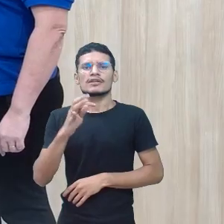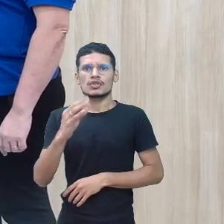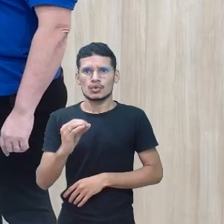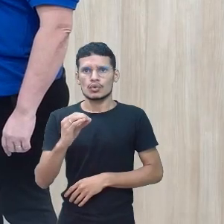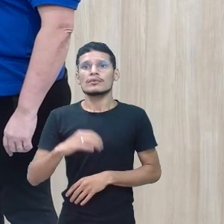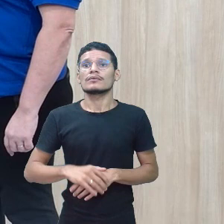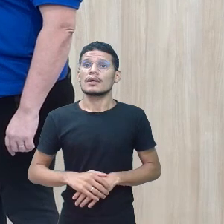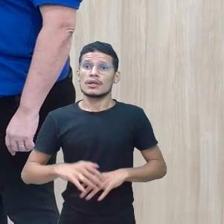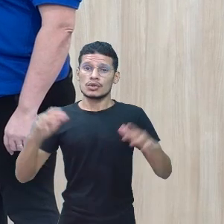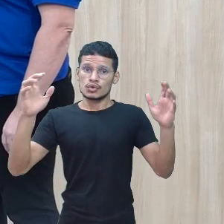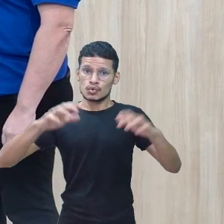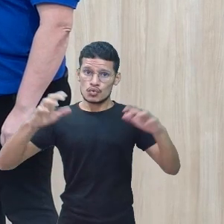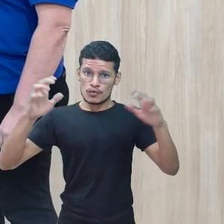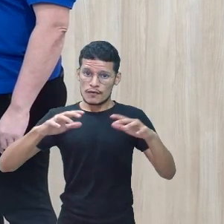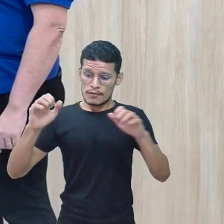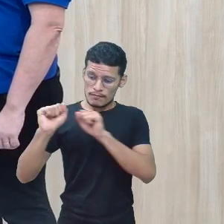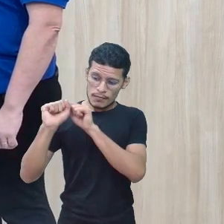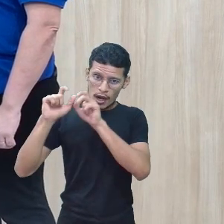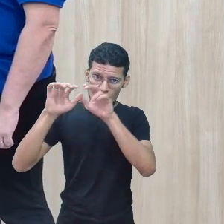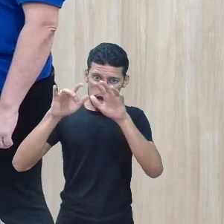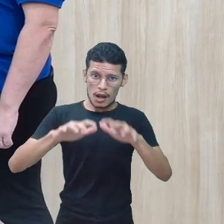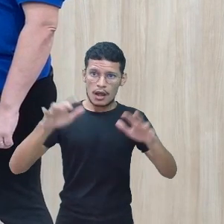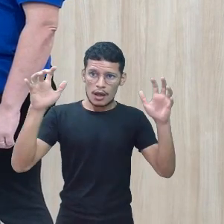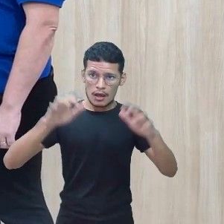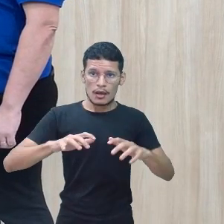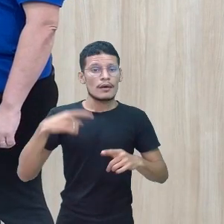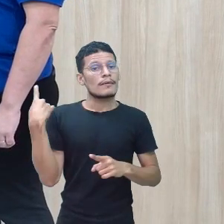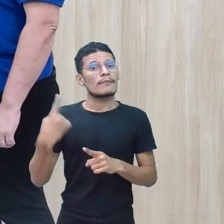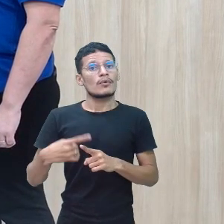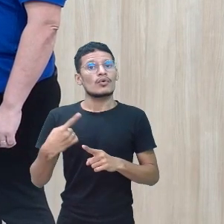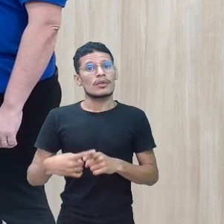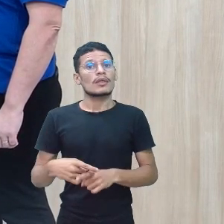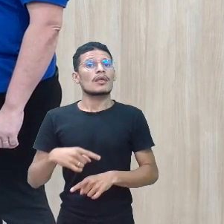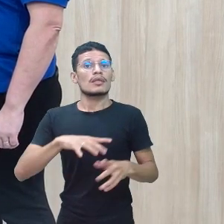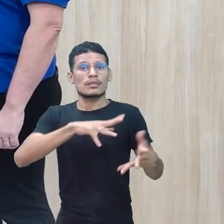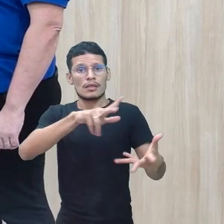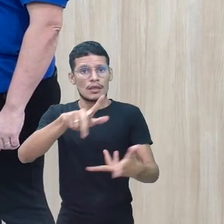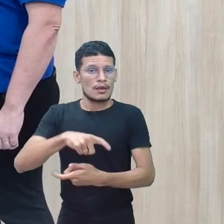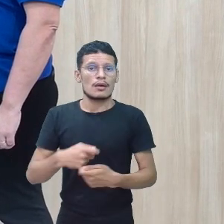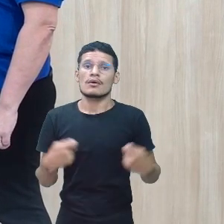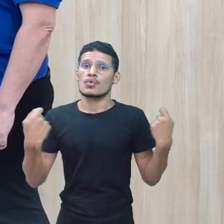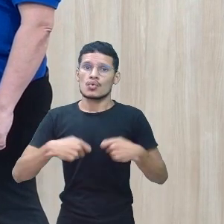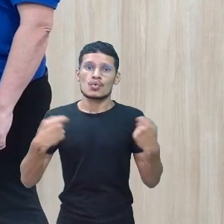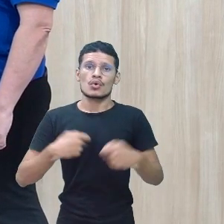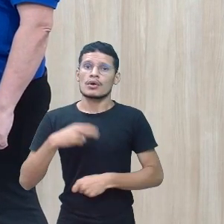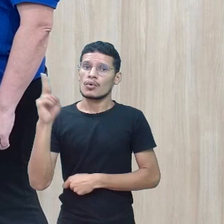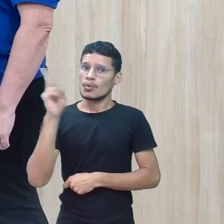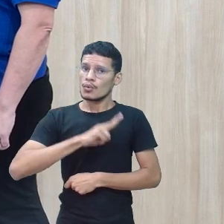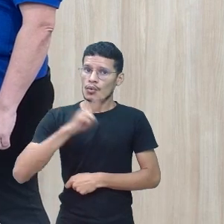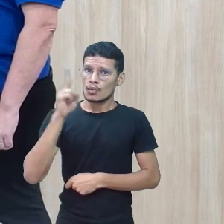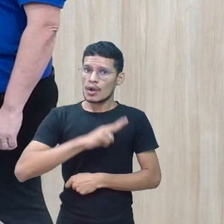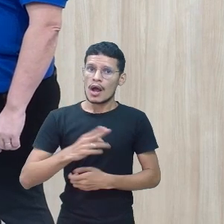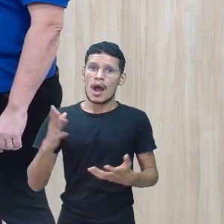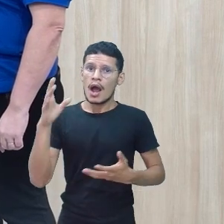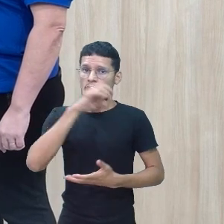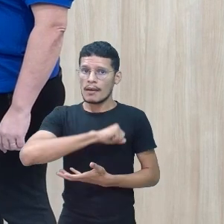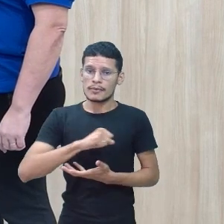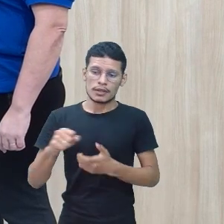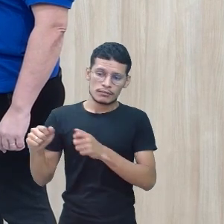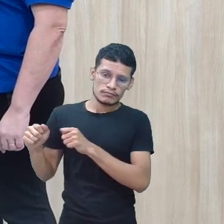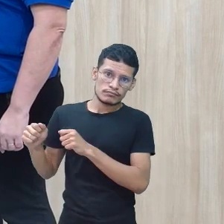A chuva é abençoada, visto que a terra tem grande urgência de sua visita.